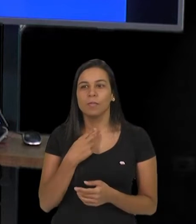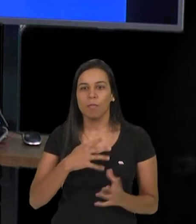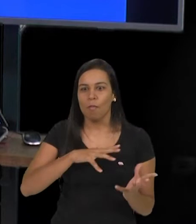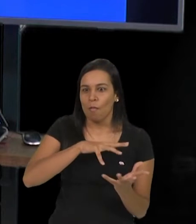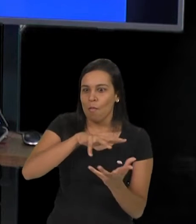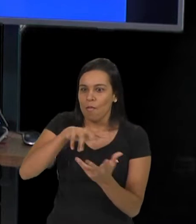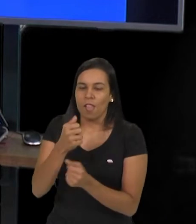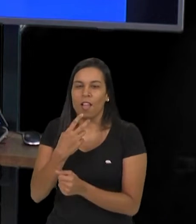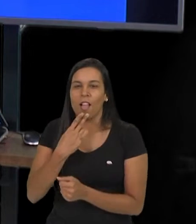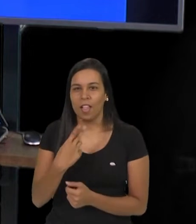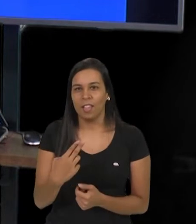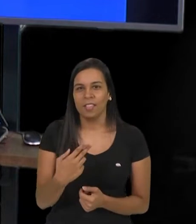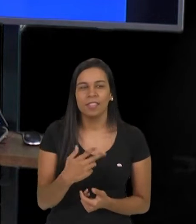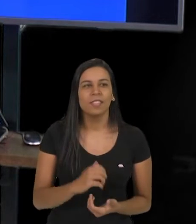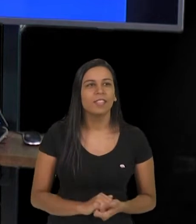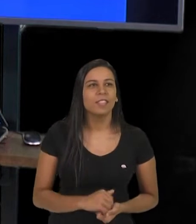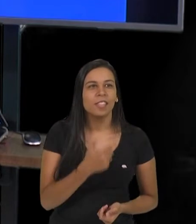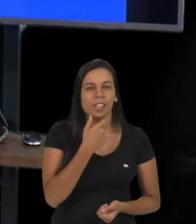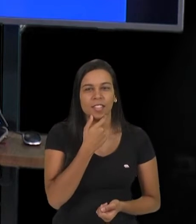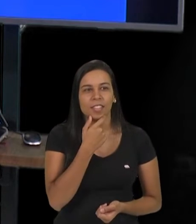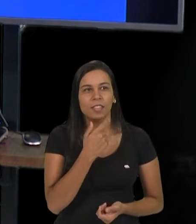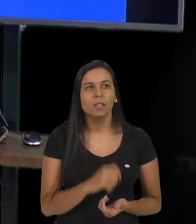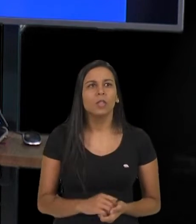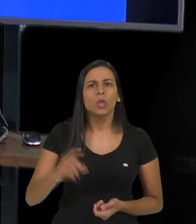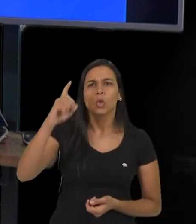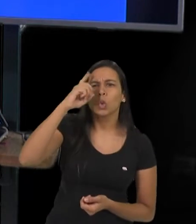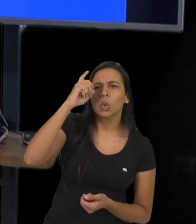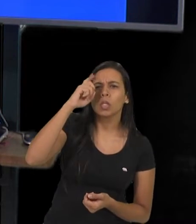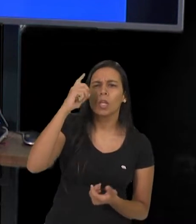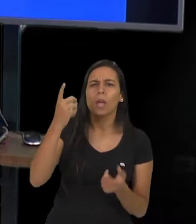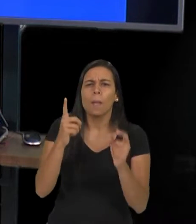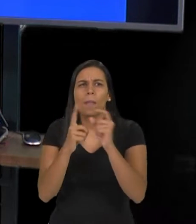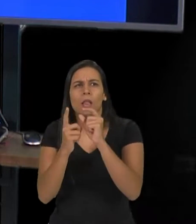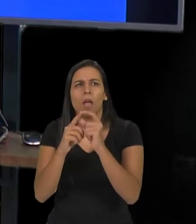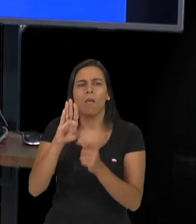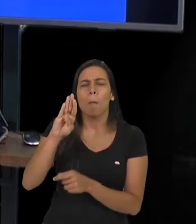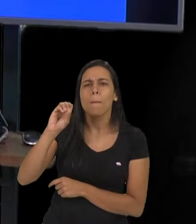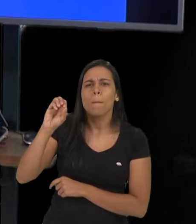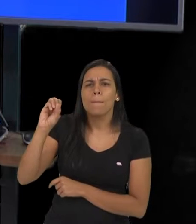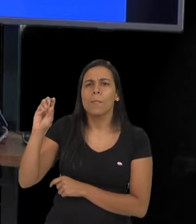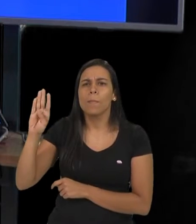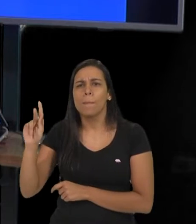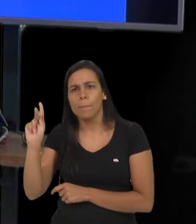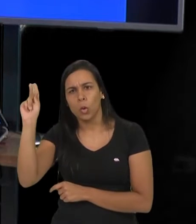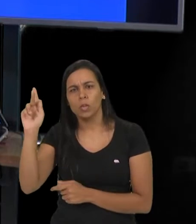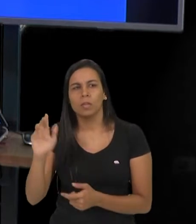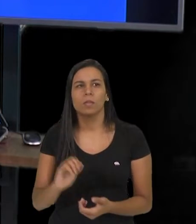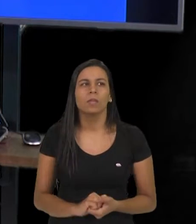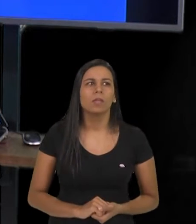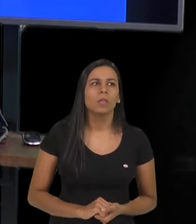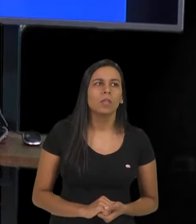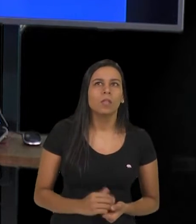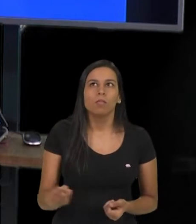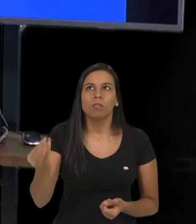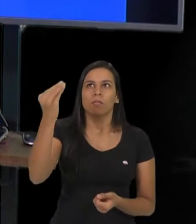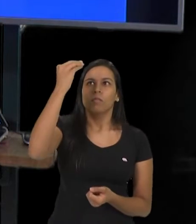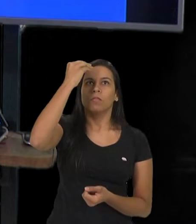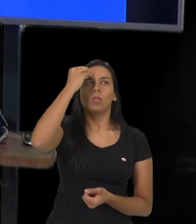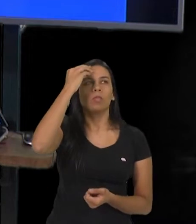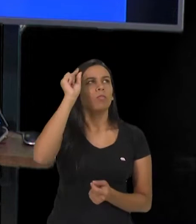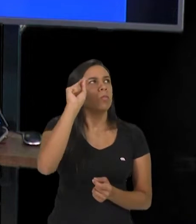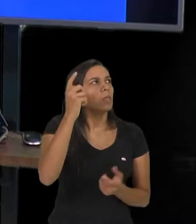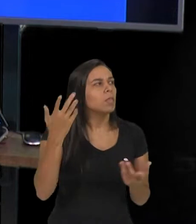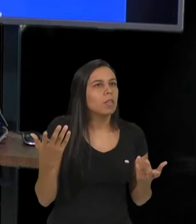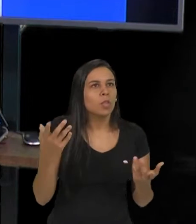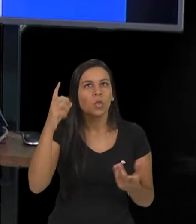com palavras que é do dia a dia da gente, né? Então a gente vê essa palavra book escrito aí e vem na cabeça da gente automaticamente aquilo que a gente lida no dia a